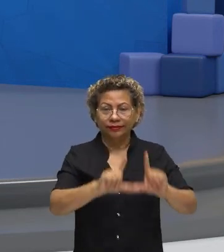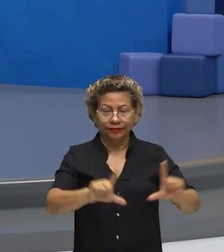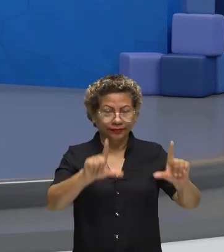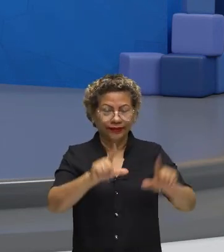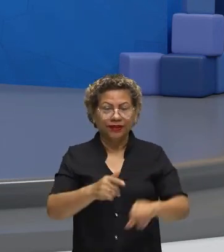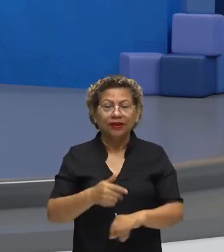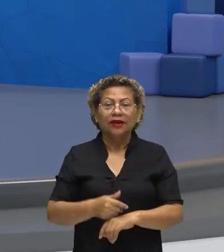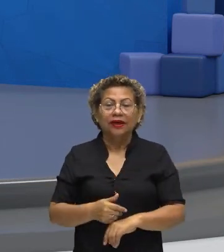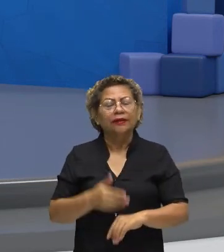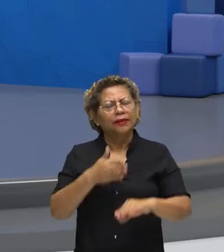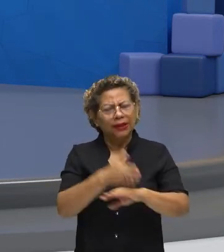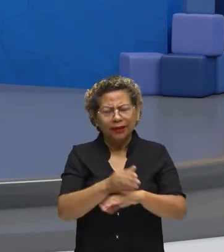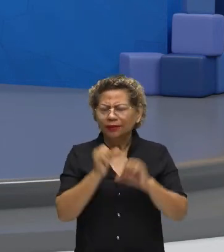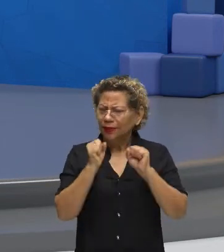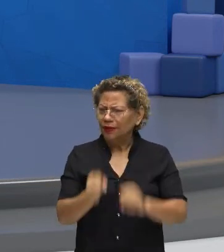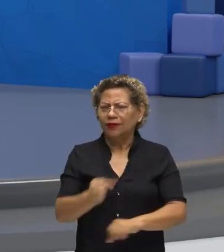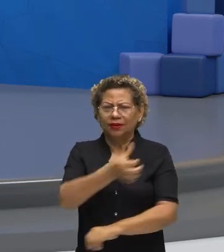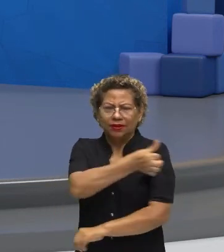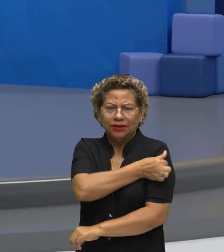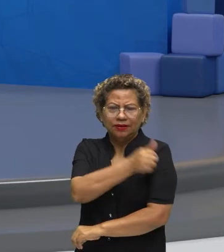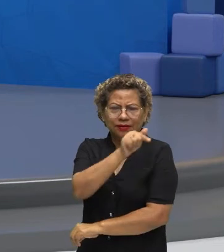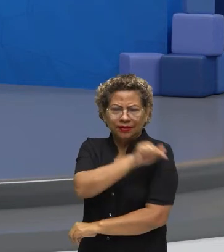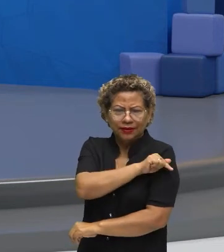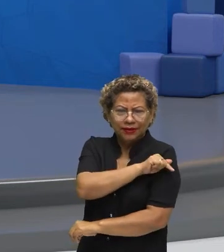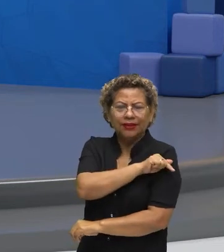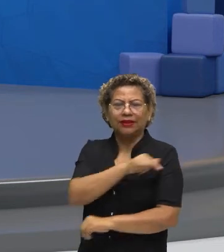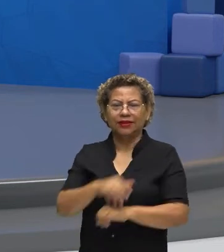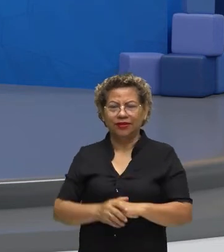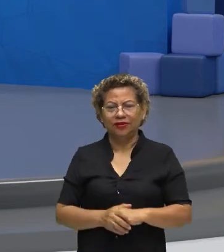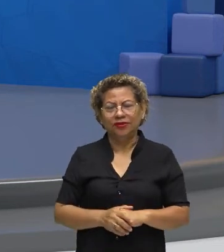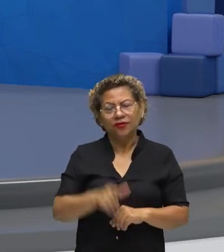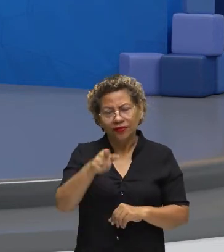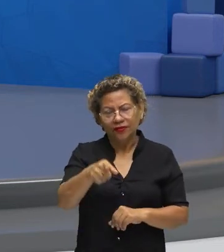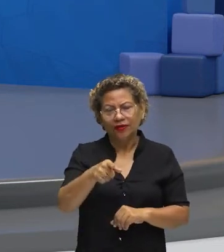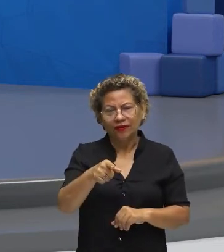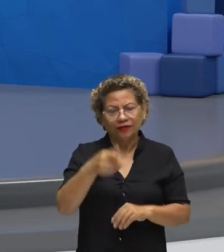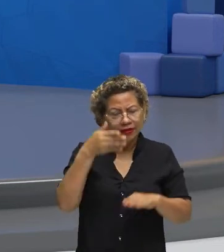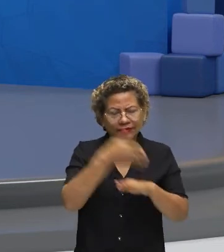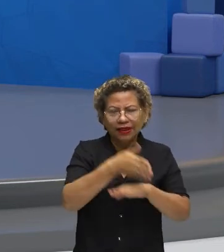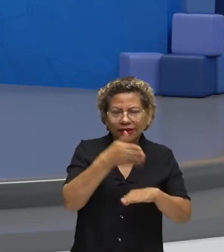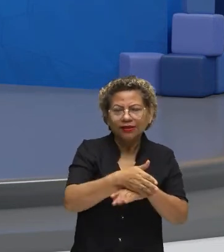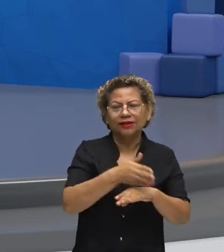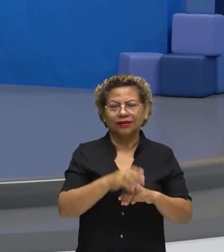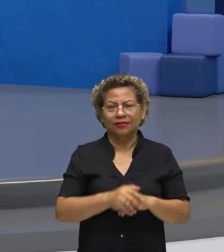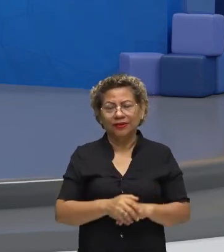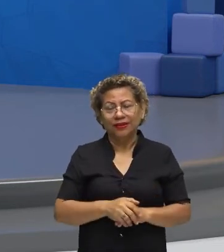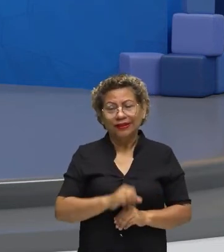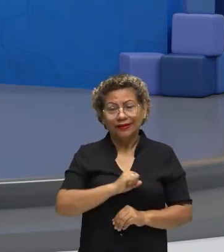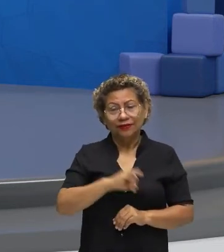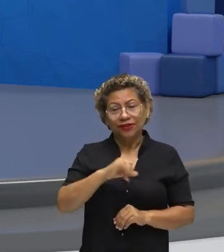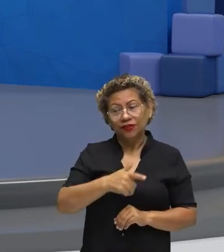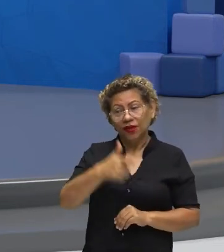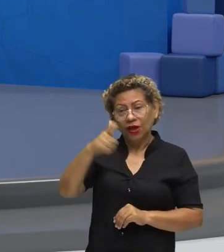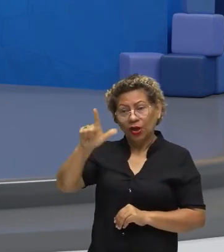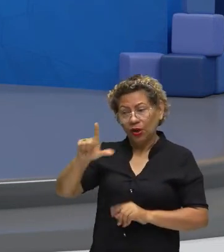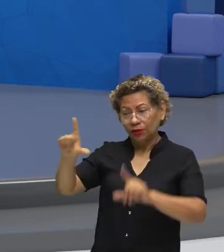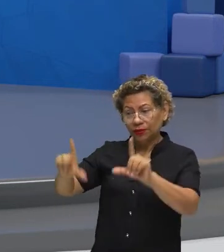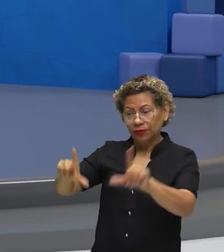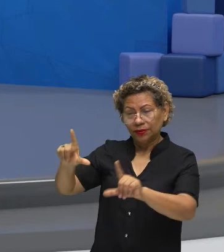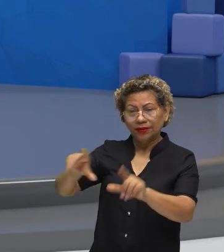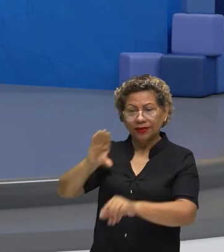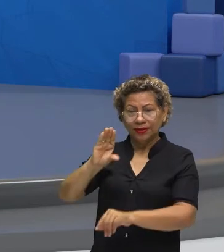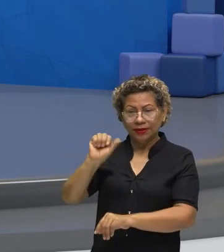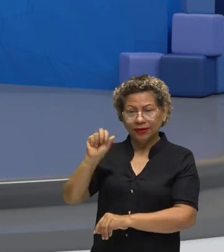você participar pelo aplicativo, é por lá. Se você tiver em outro canal, como por exemplo na TV,